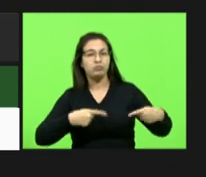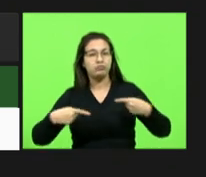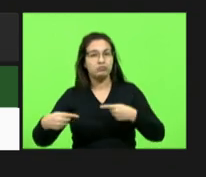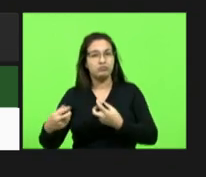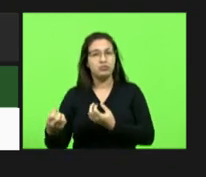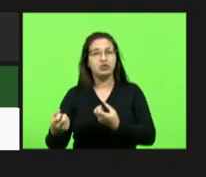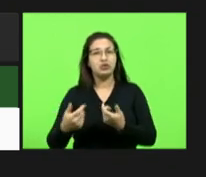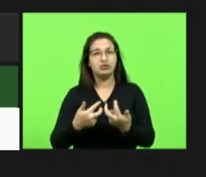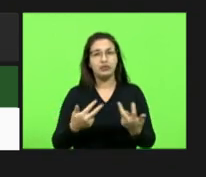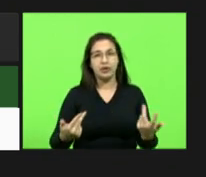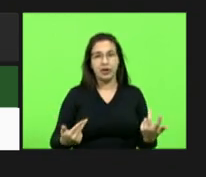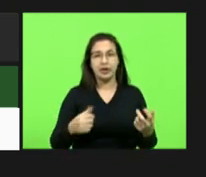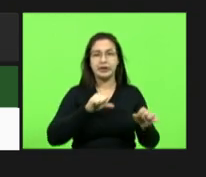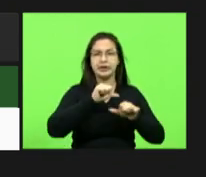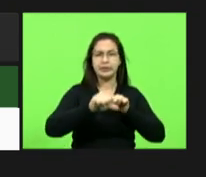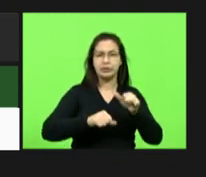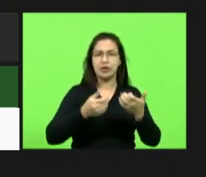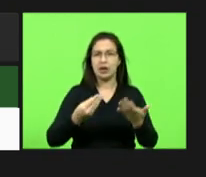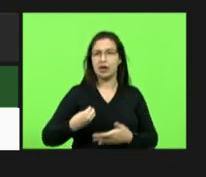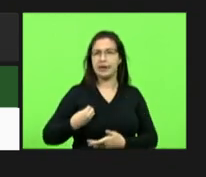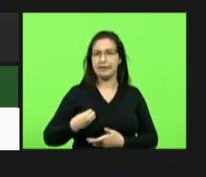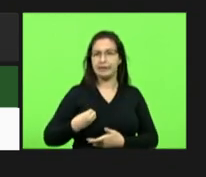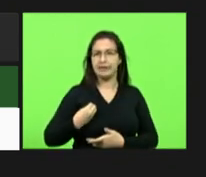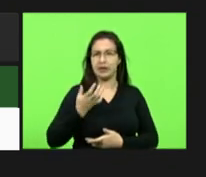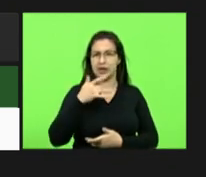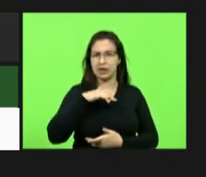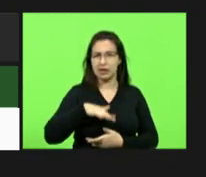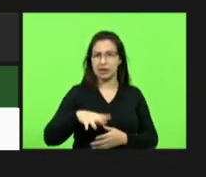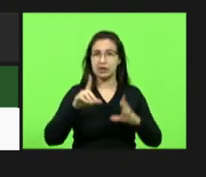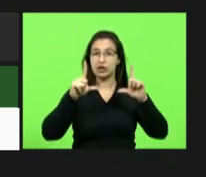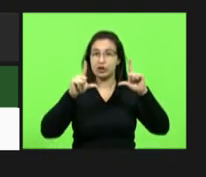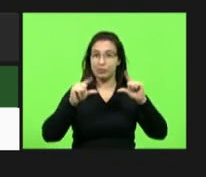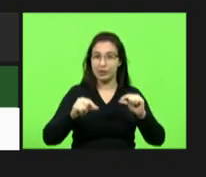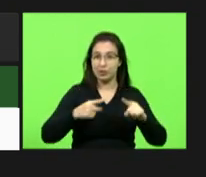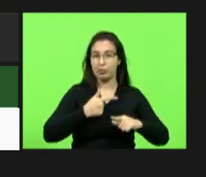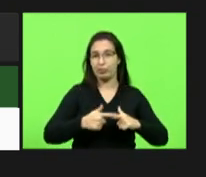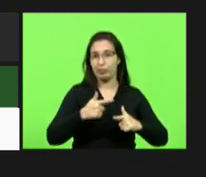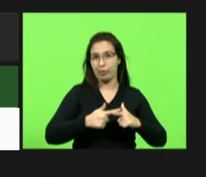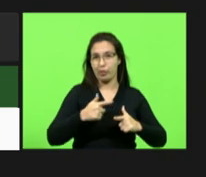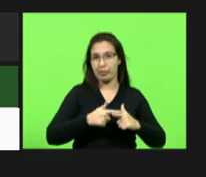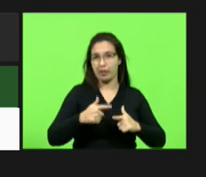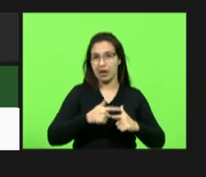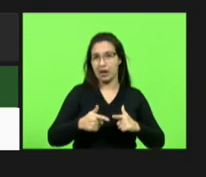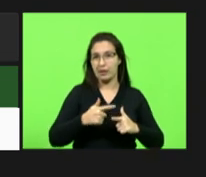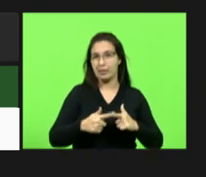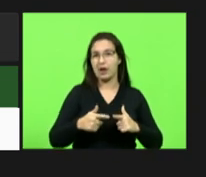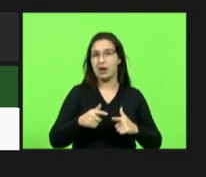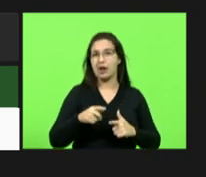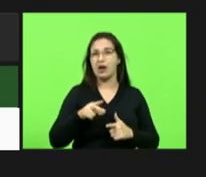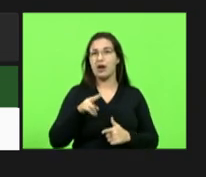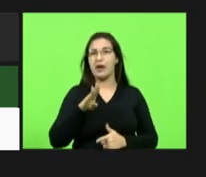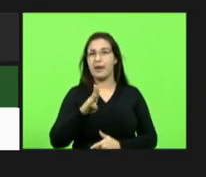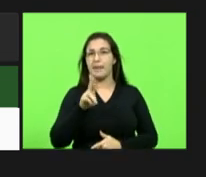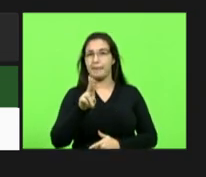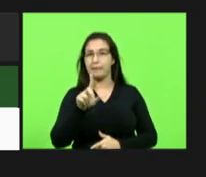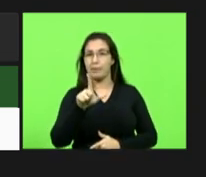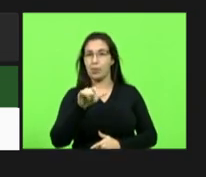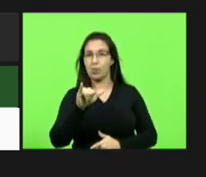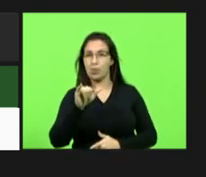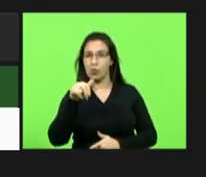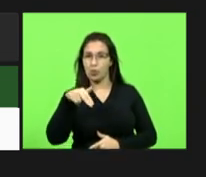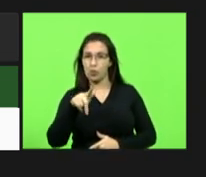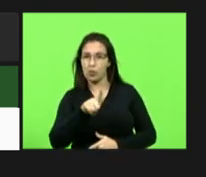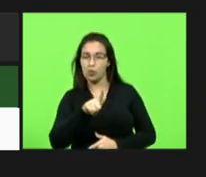restaurativas nas escolas para diminuir as situações de conflito, o bullying e as violências psicológicas nas escolas. e que para